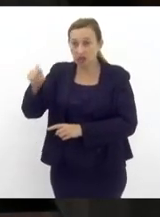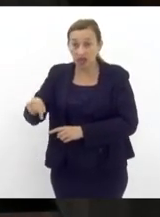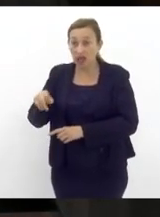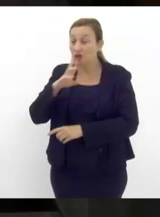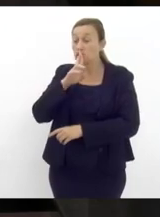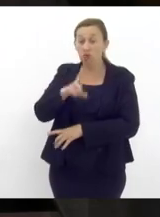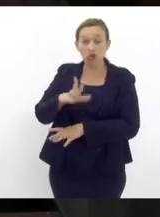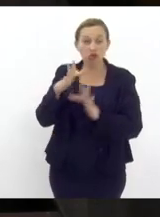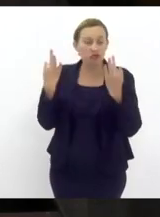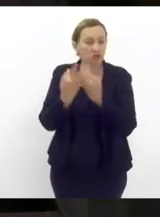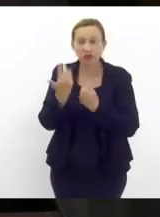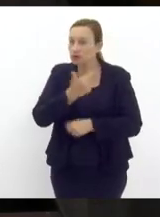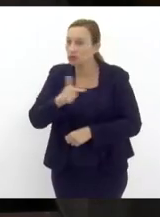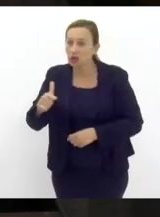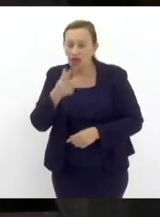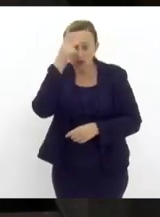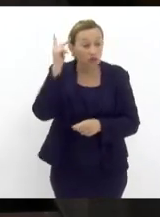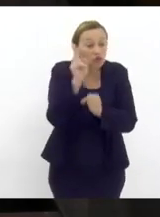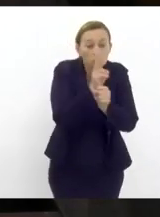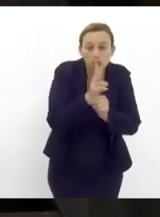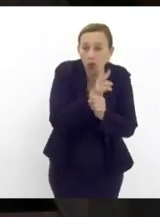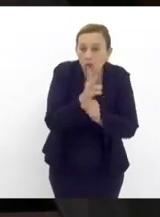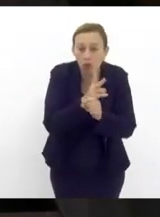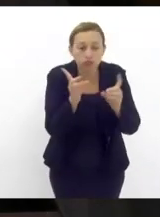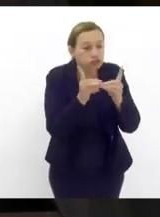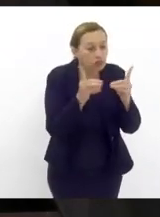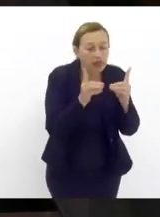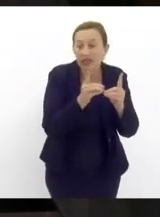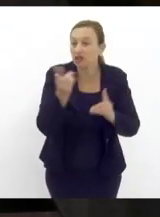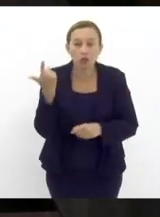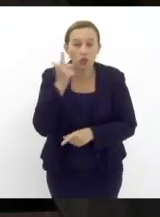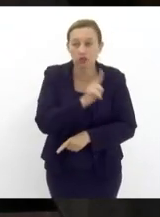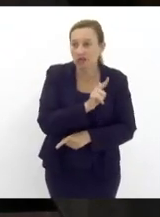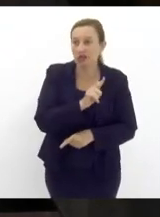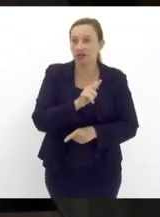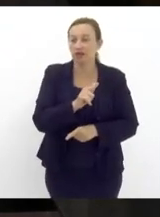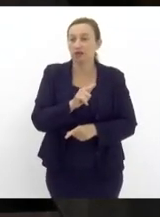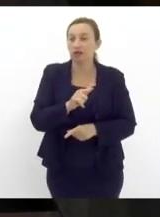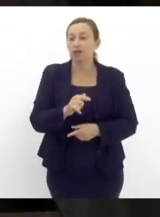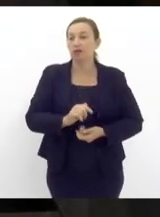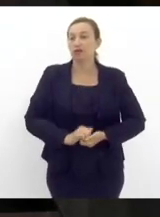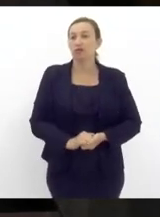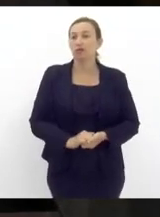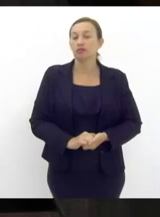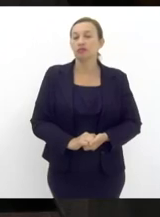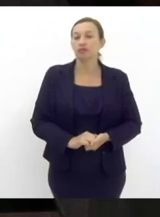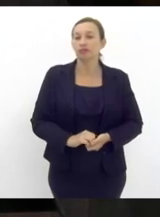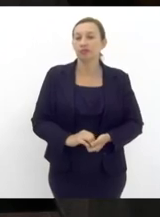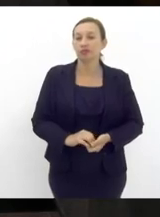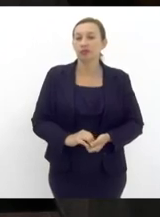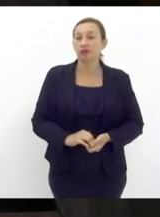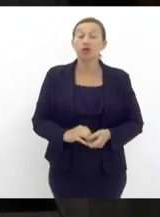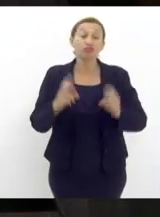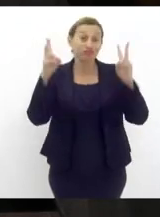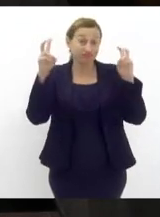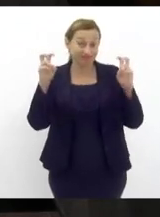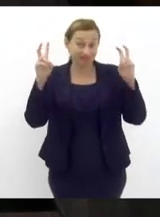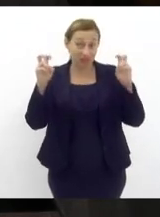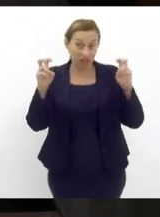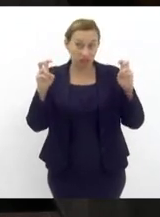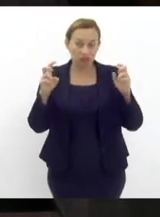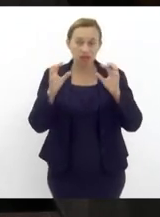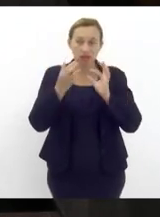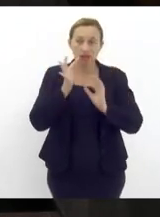famílias as pessoas procuram atendimento e não conseguem ser atendidos e como é um tema